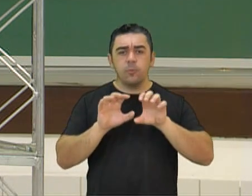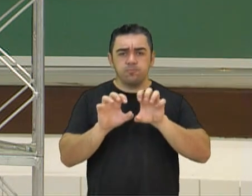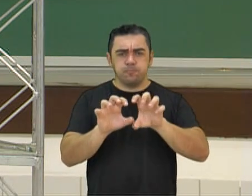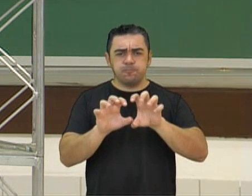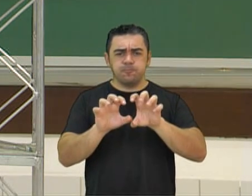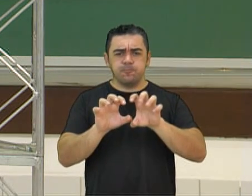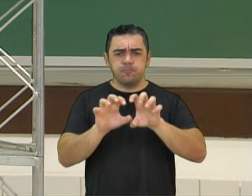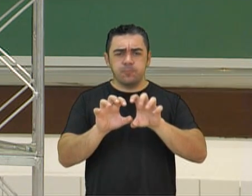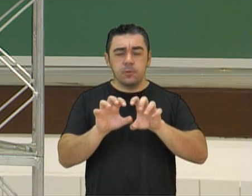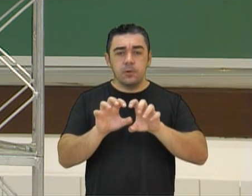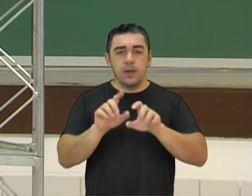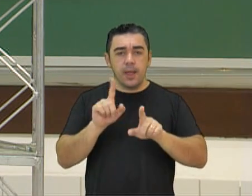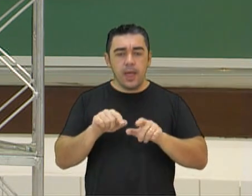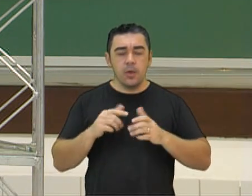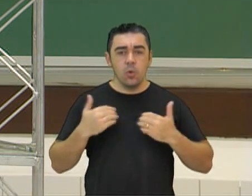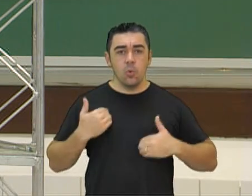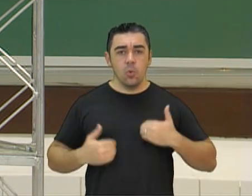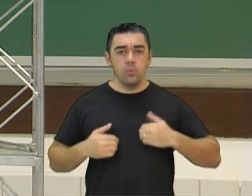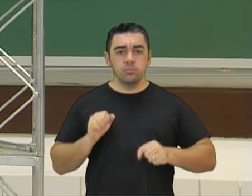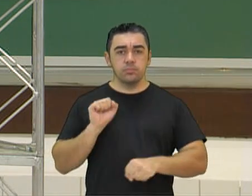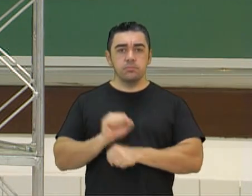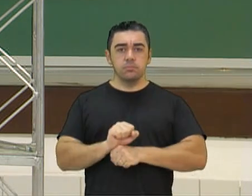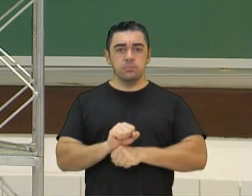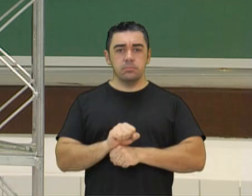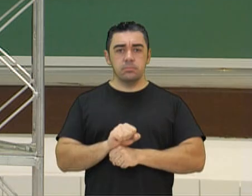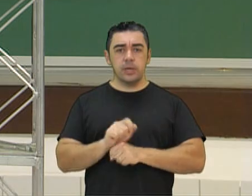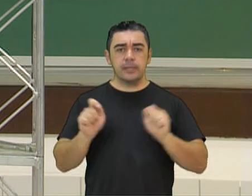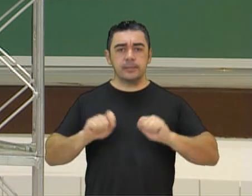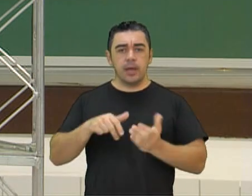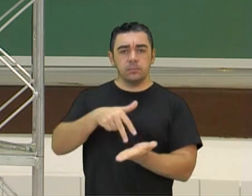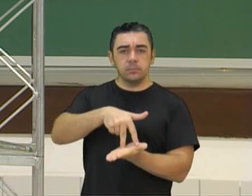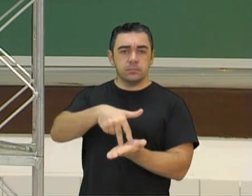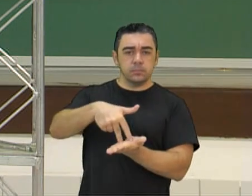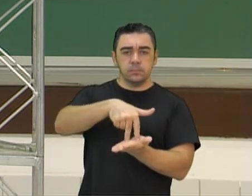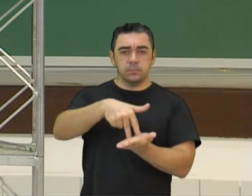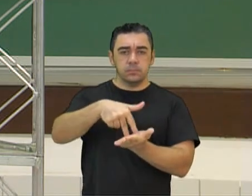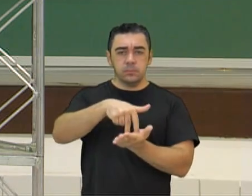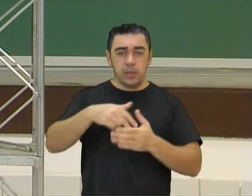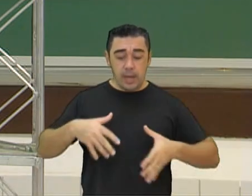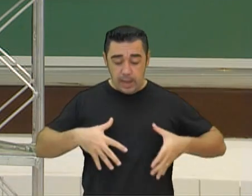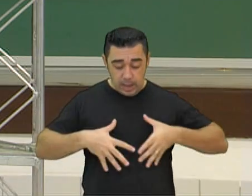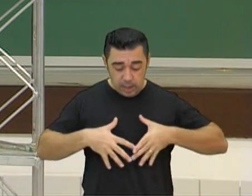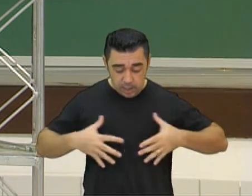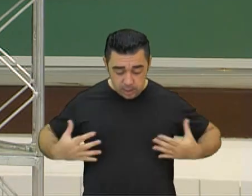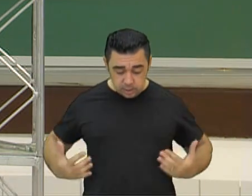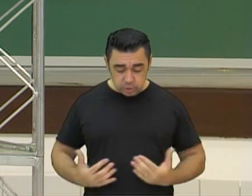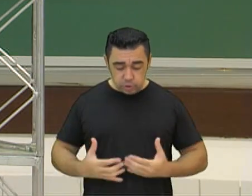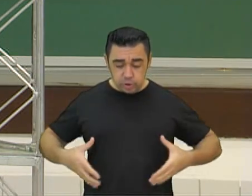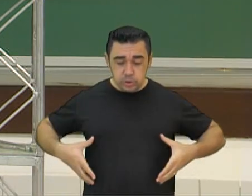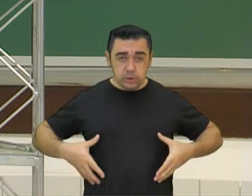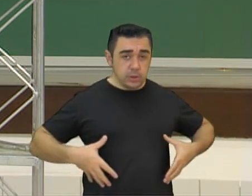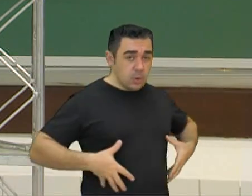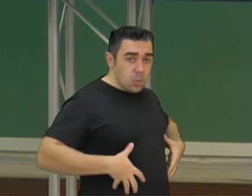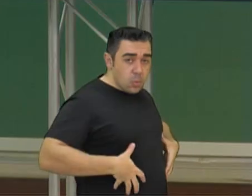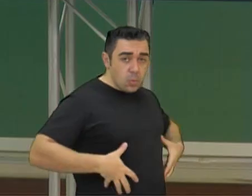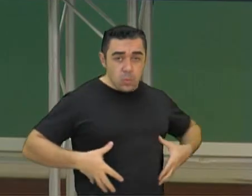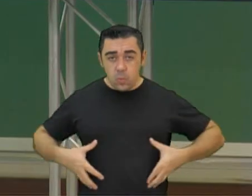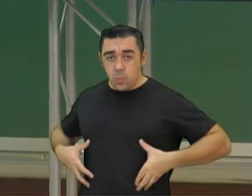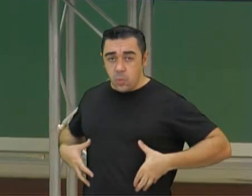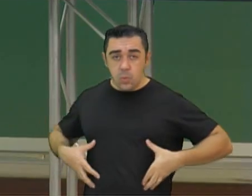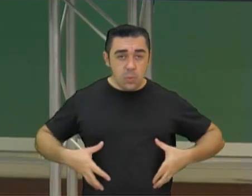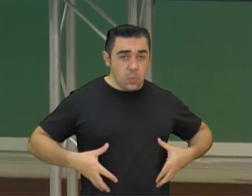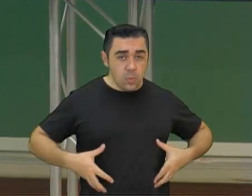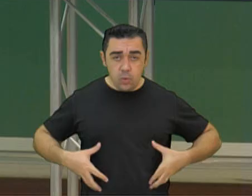nossos músculos estabilizadores, é o que nos dá equilíbrio. Então, se nós estamos com essa região aqui bem fortalecida, é um